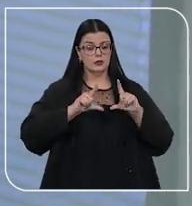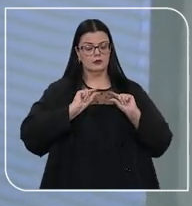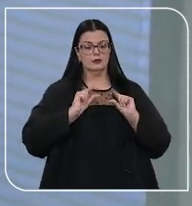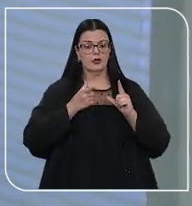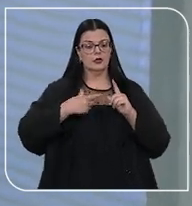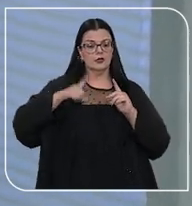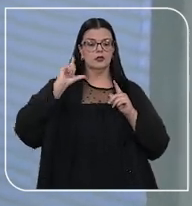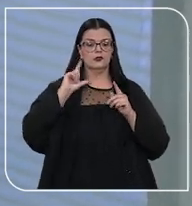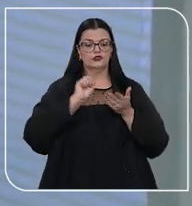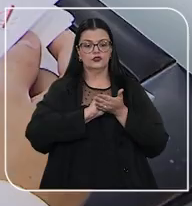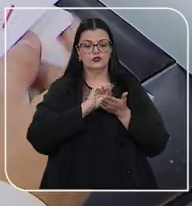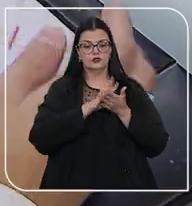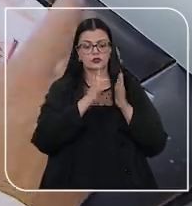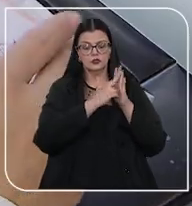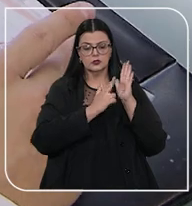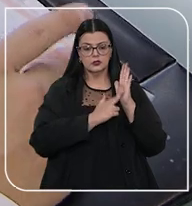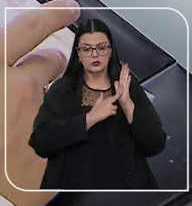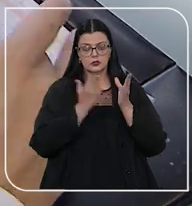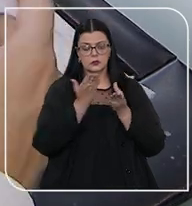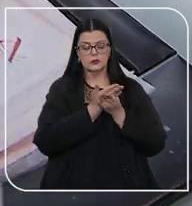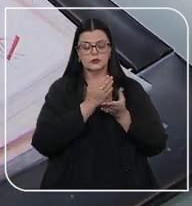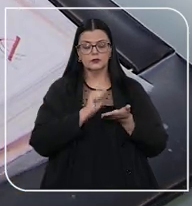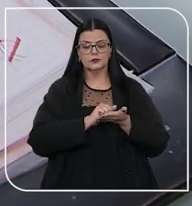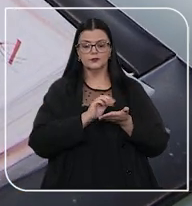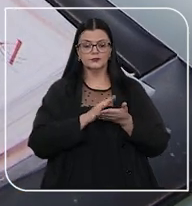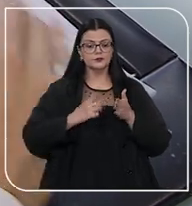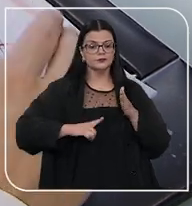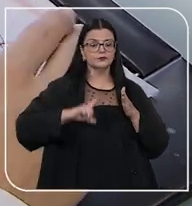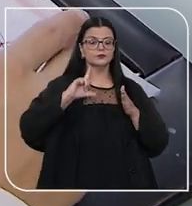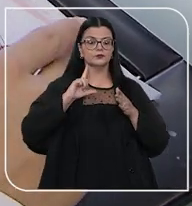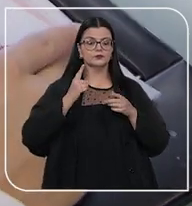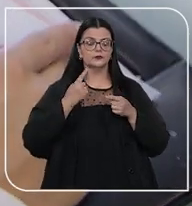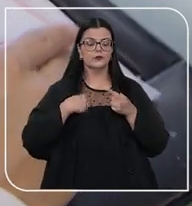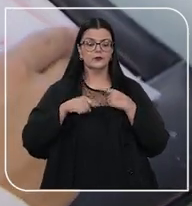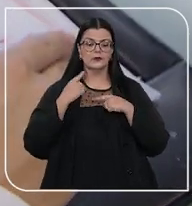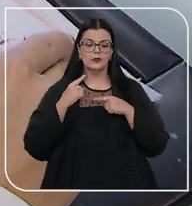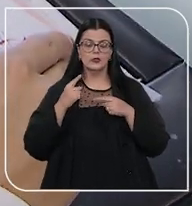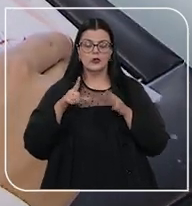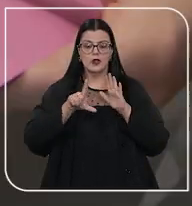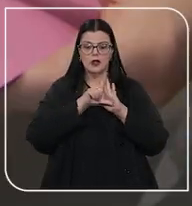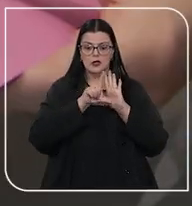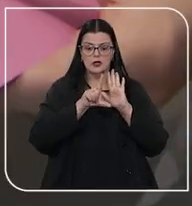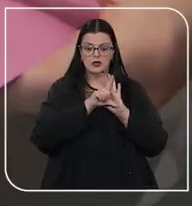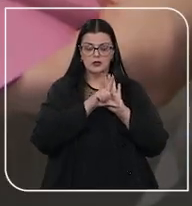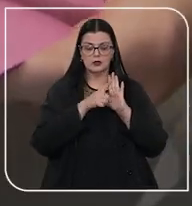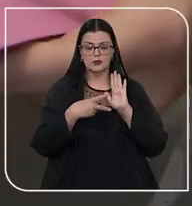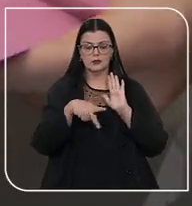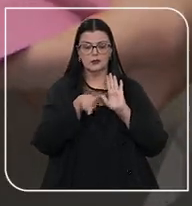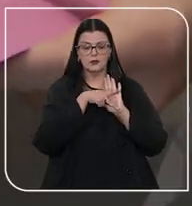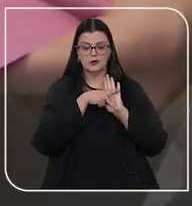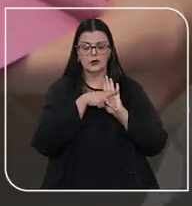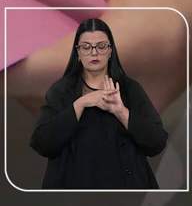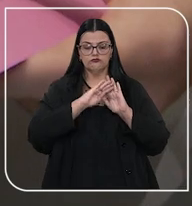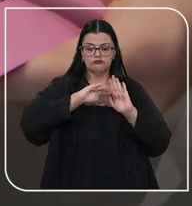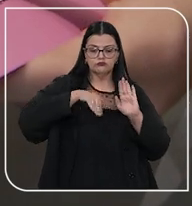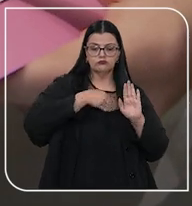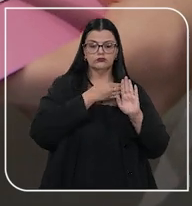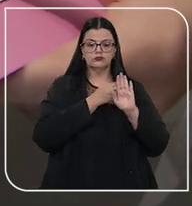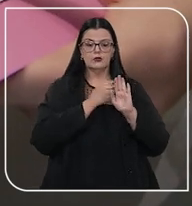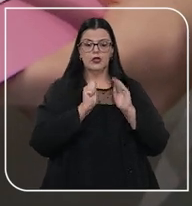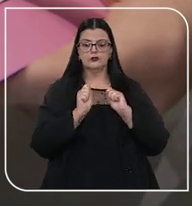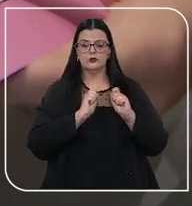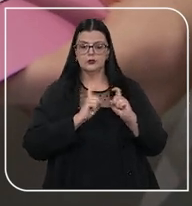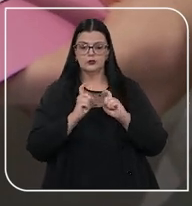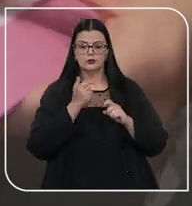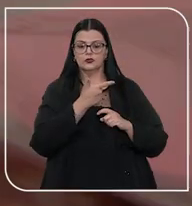dano presumido. A norma é válida para processos relativos a fatos anteriores à reforma da Lei de Improbidade Administrativa,